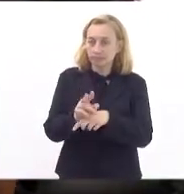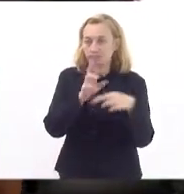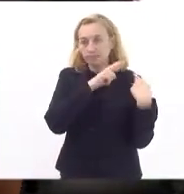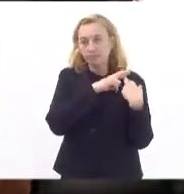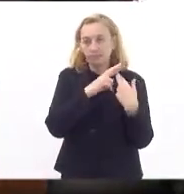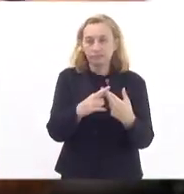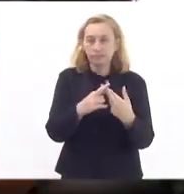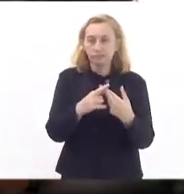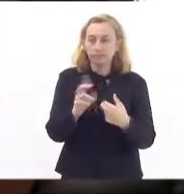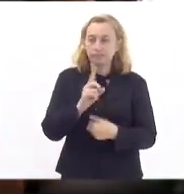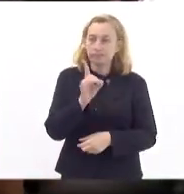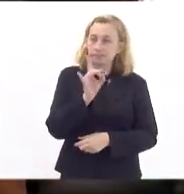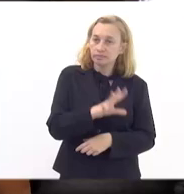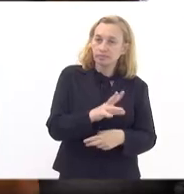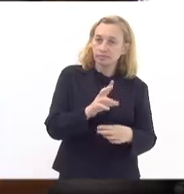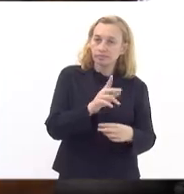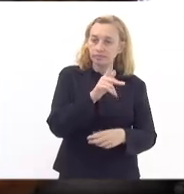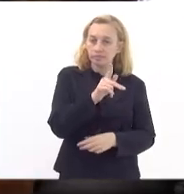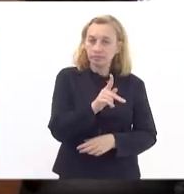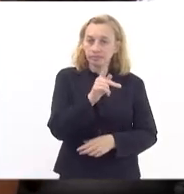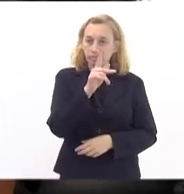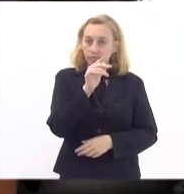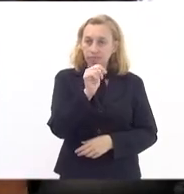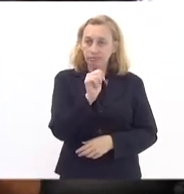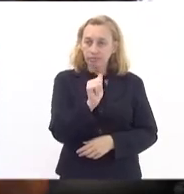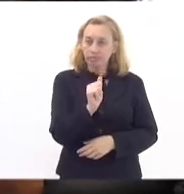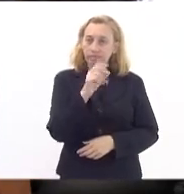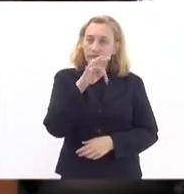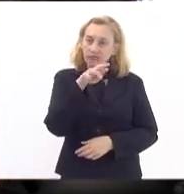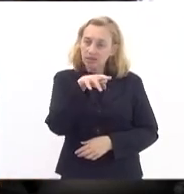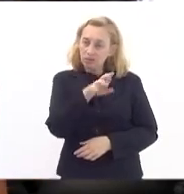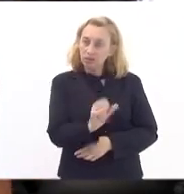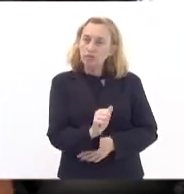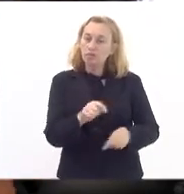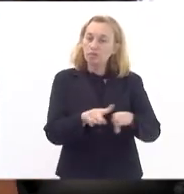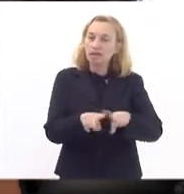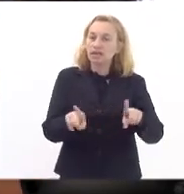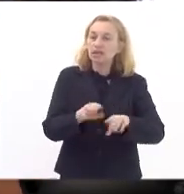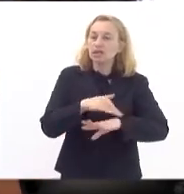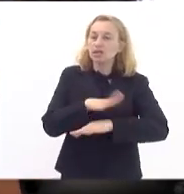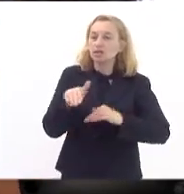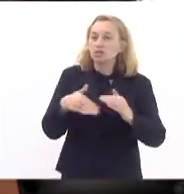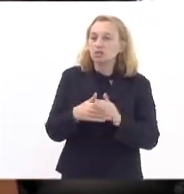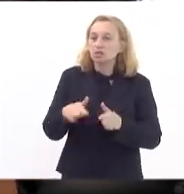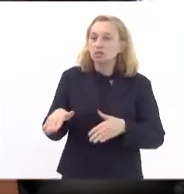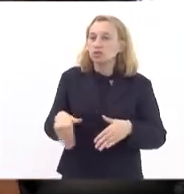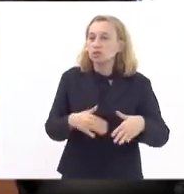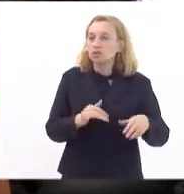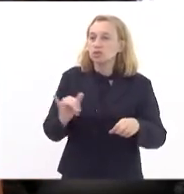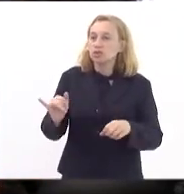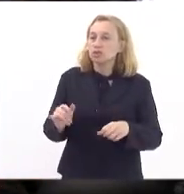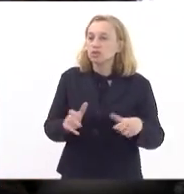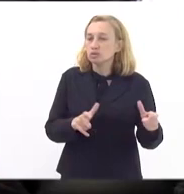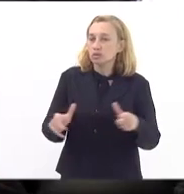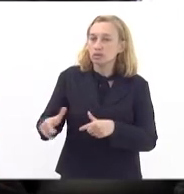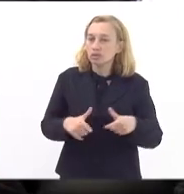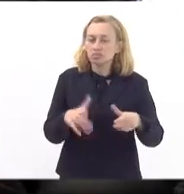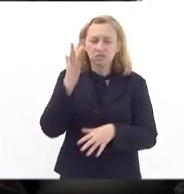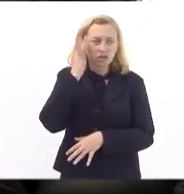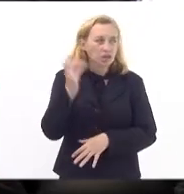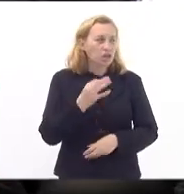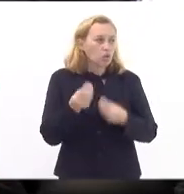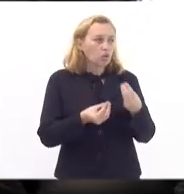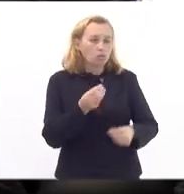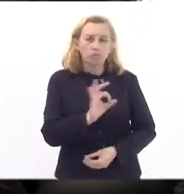responsabilidade não só da planta da plataforma Mas também de todo o trajeto que eu não sei como a